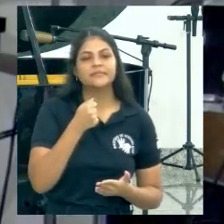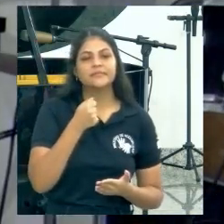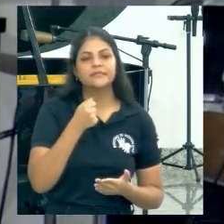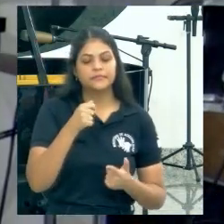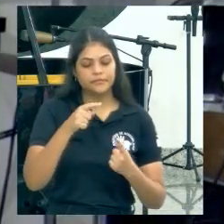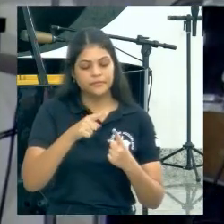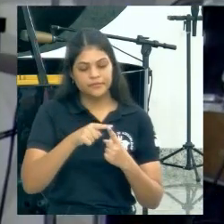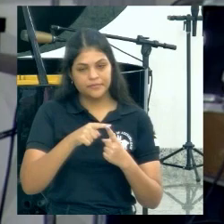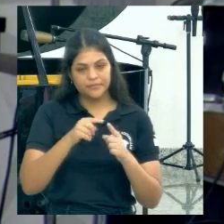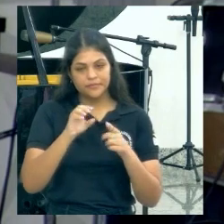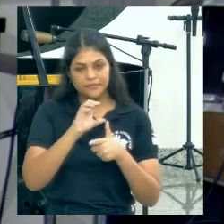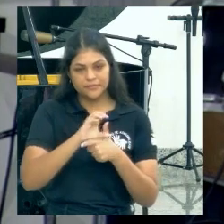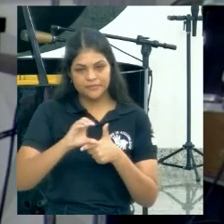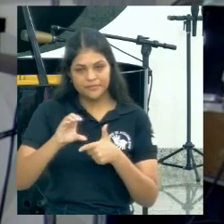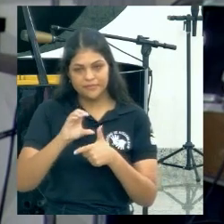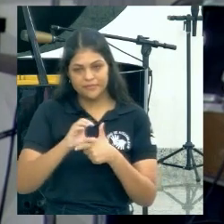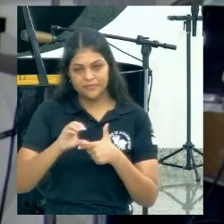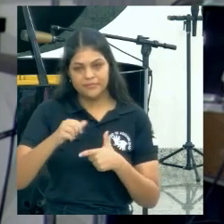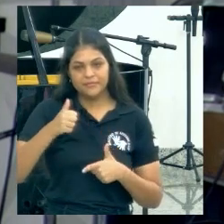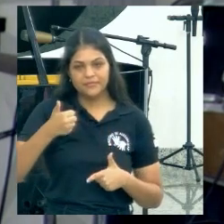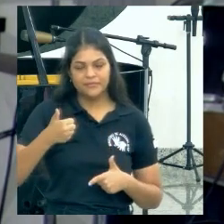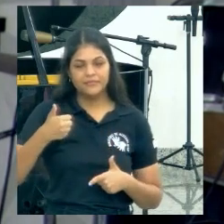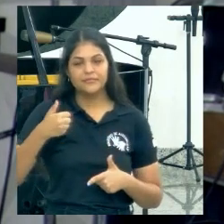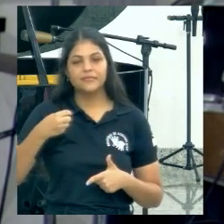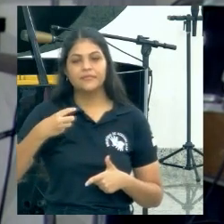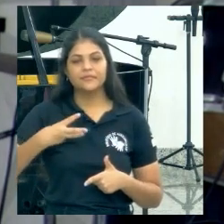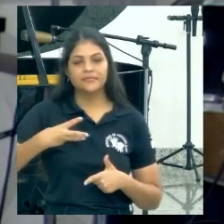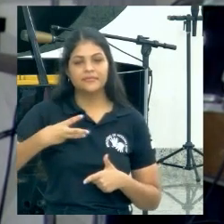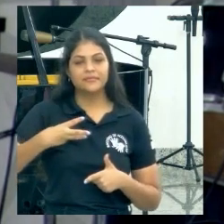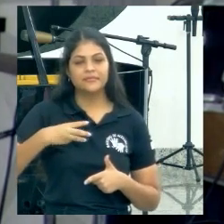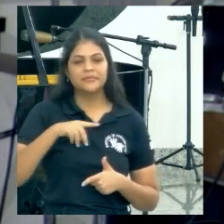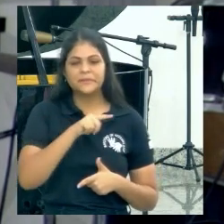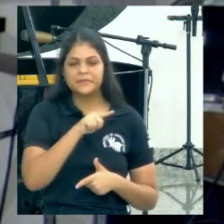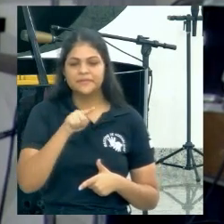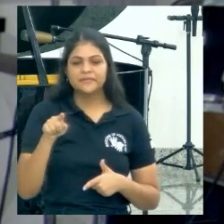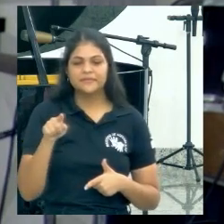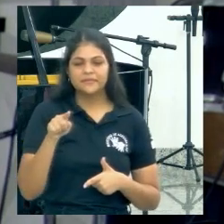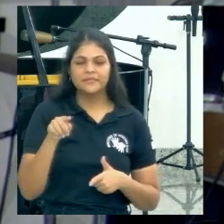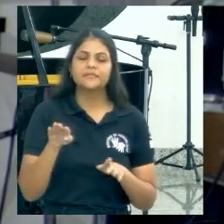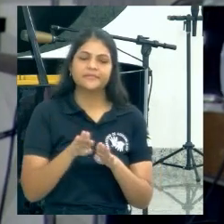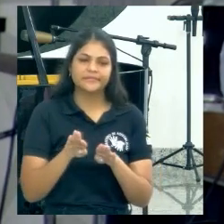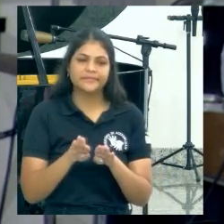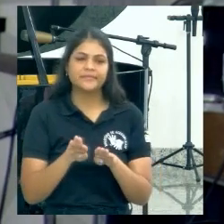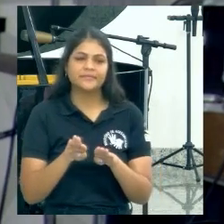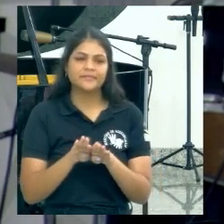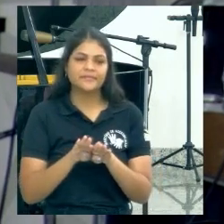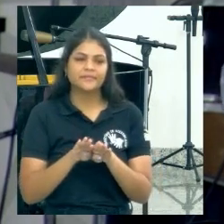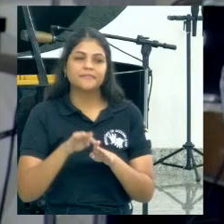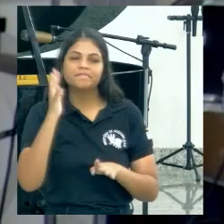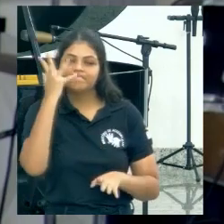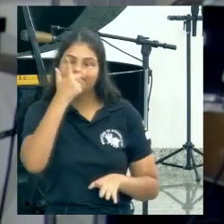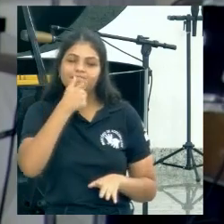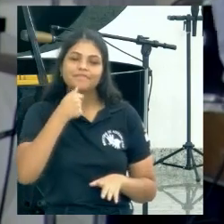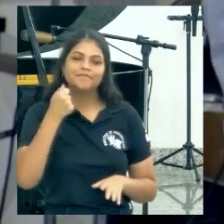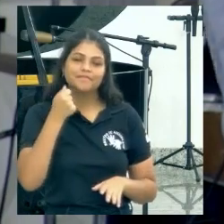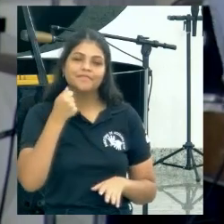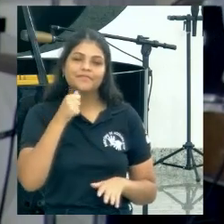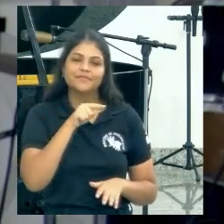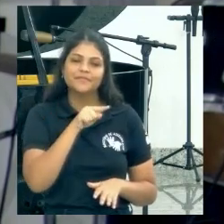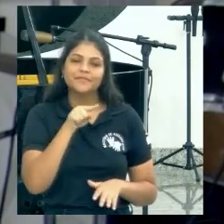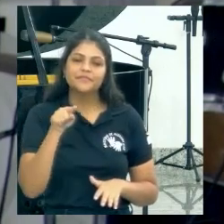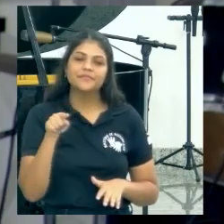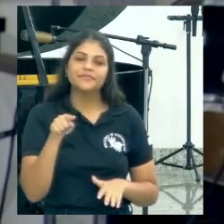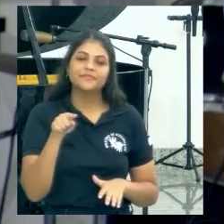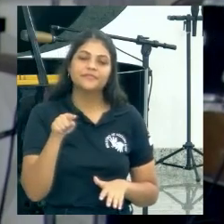1 Coríntios 13. Alguém concorda com ela de que é um dos textos mais belos? Você consegue